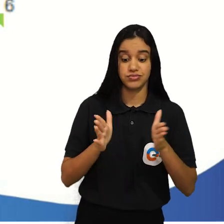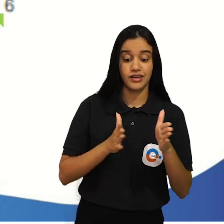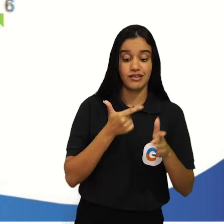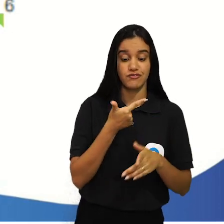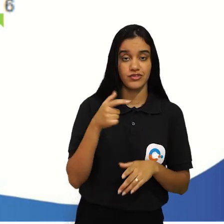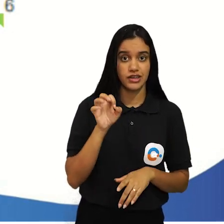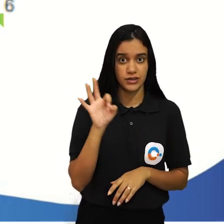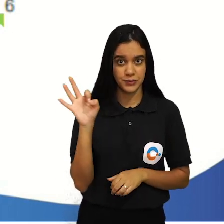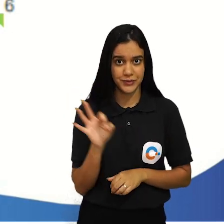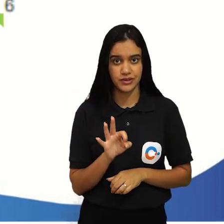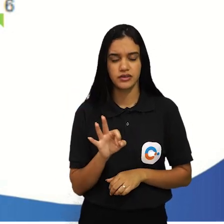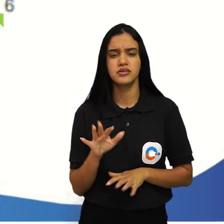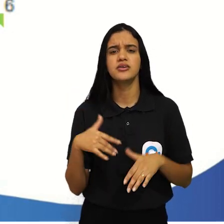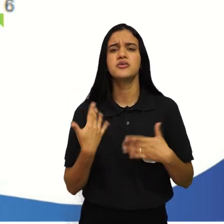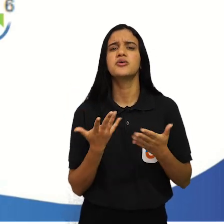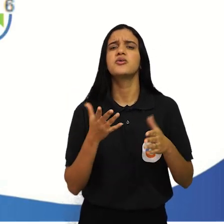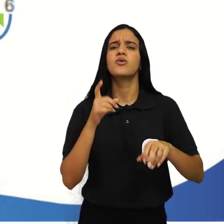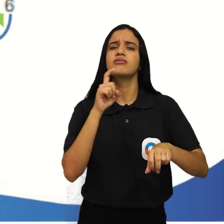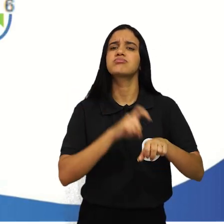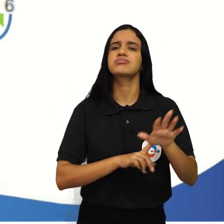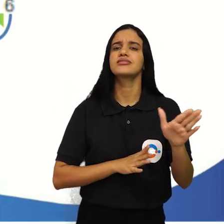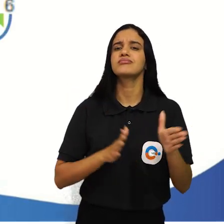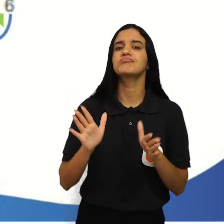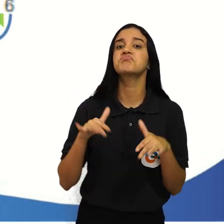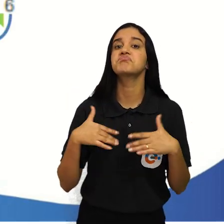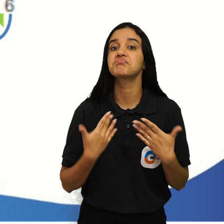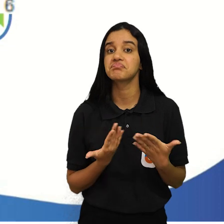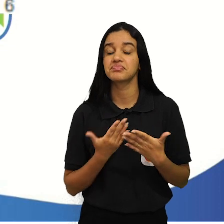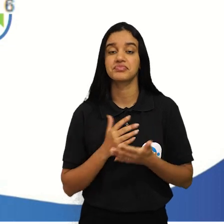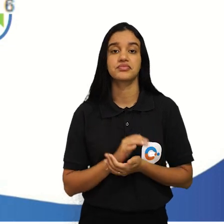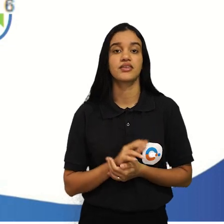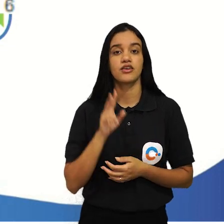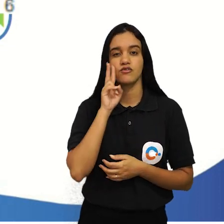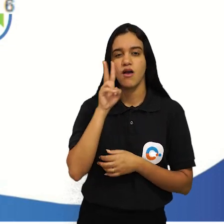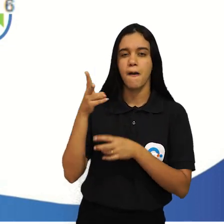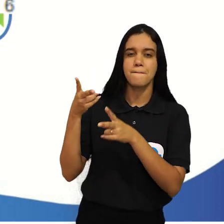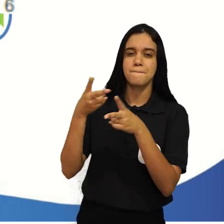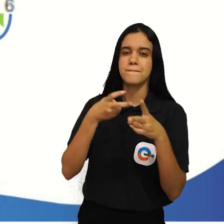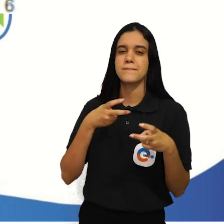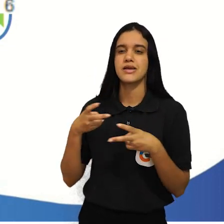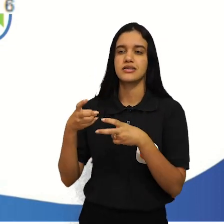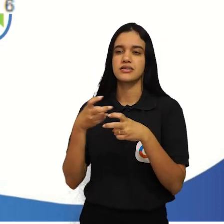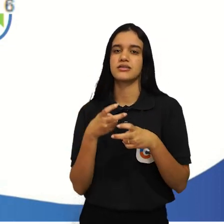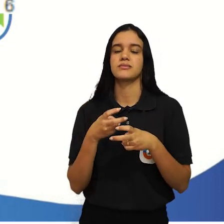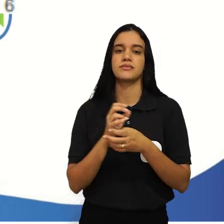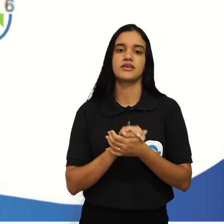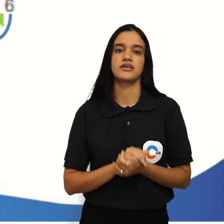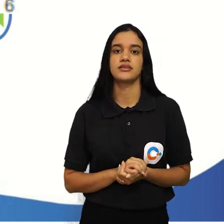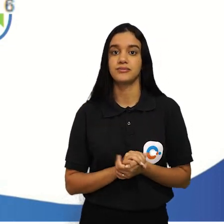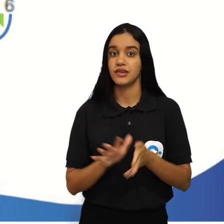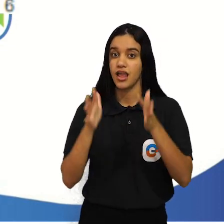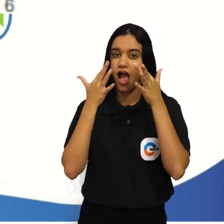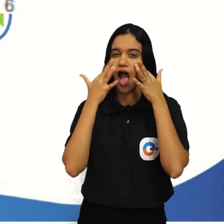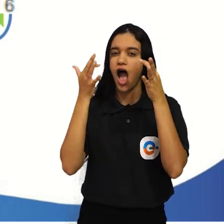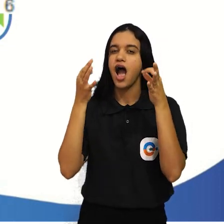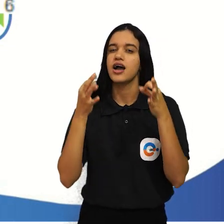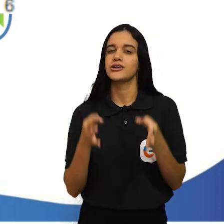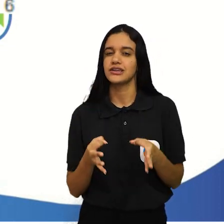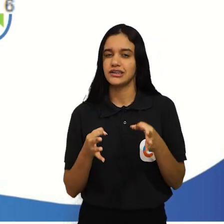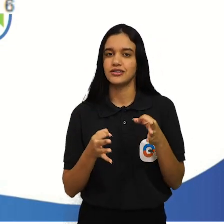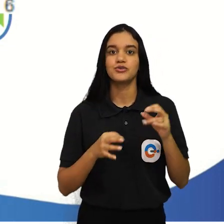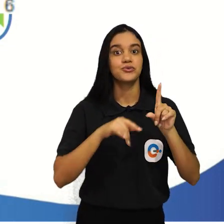Beleza? Em que intervalo de tempo, professor? Aí a gente vai olhar aqui embaixo. Atenção com